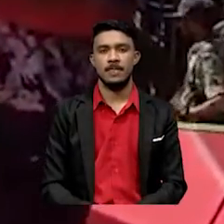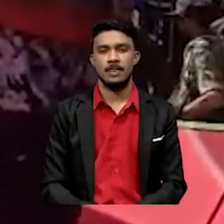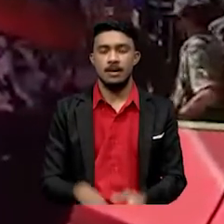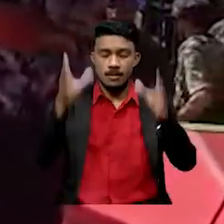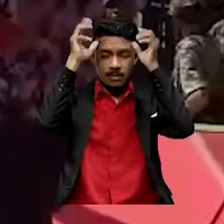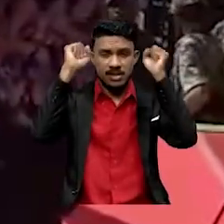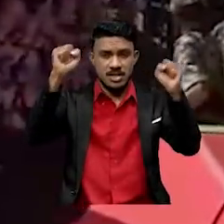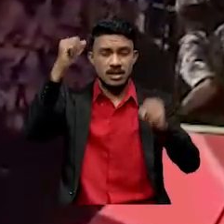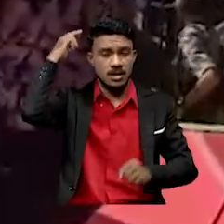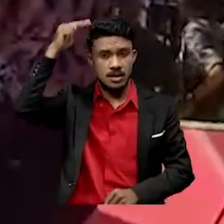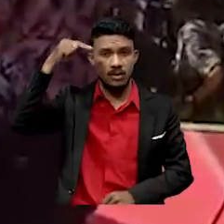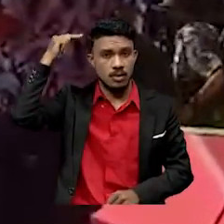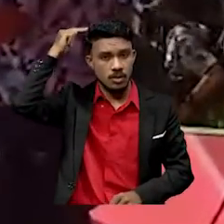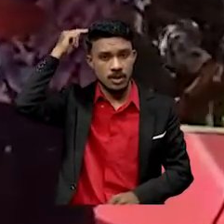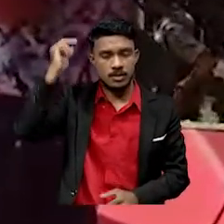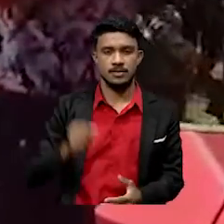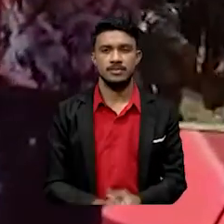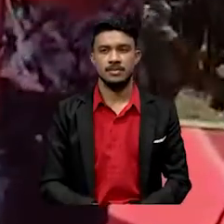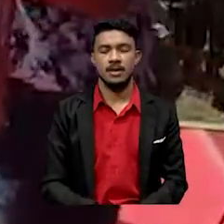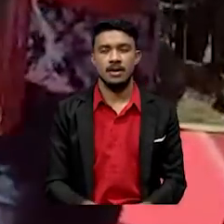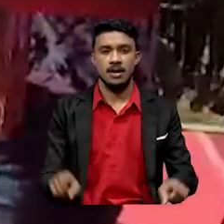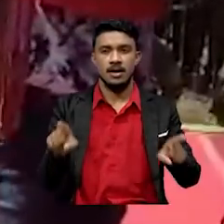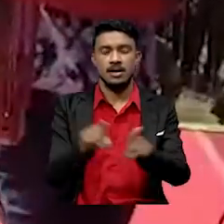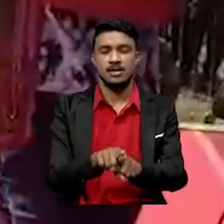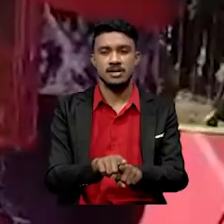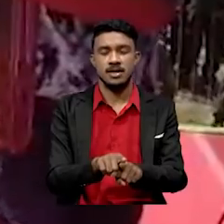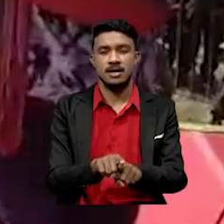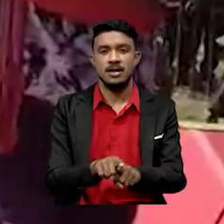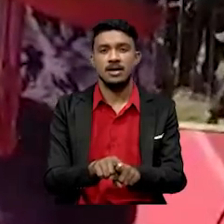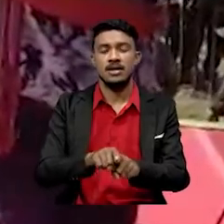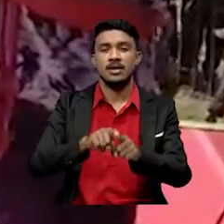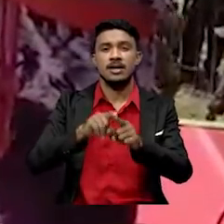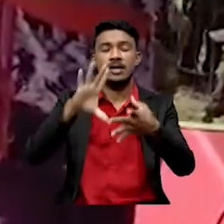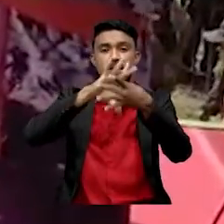presidente Nicolau Lobato. Né facto histórico,